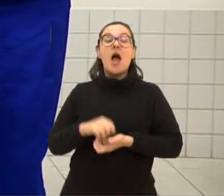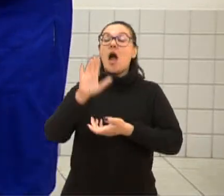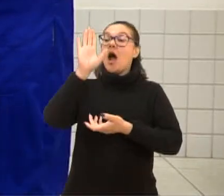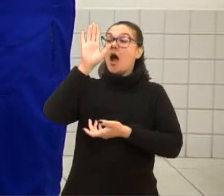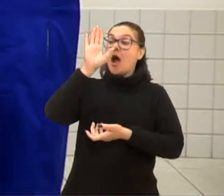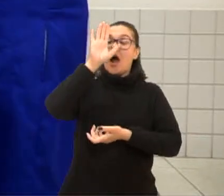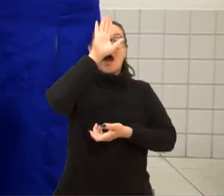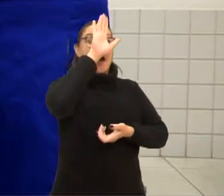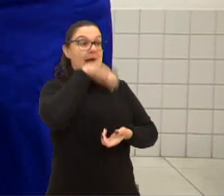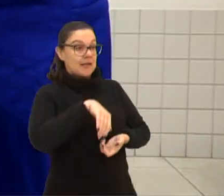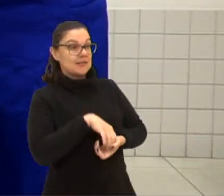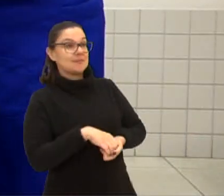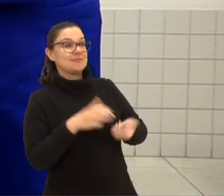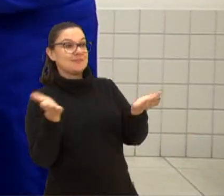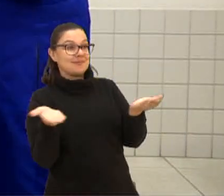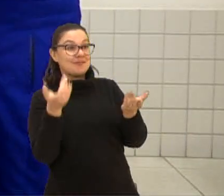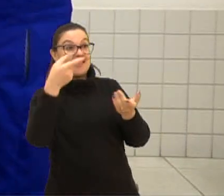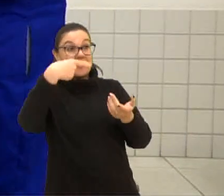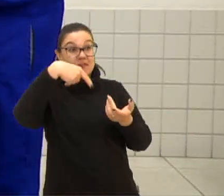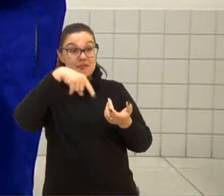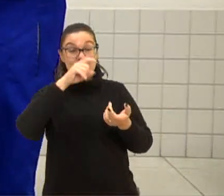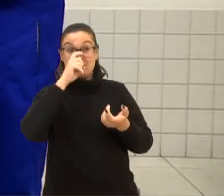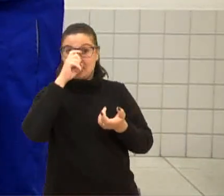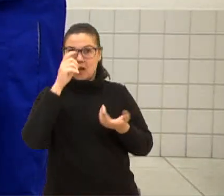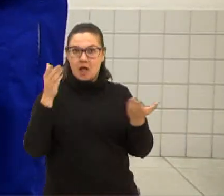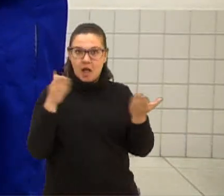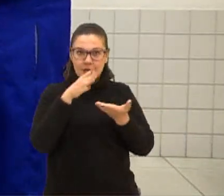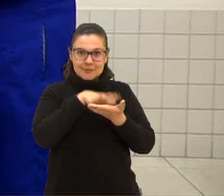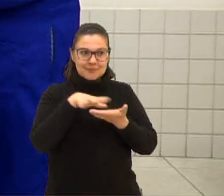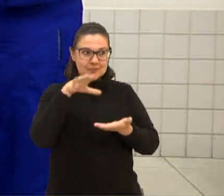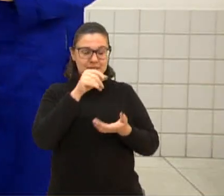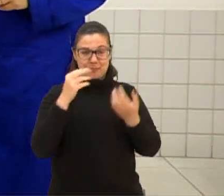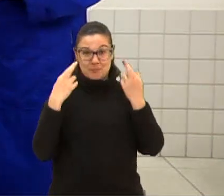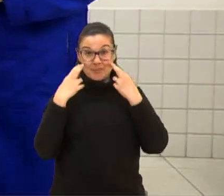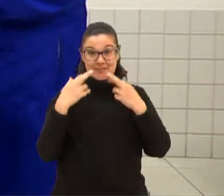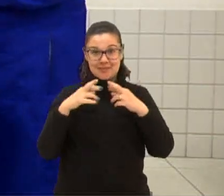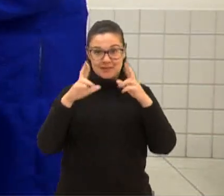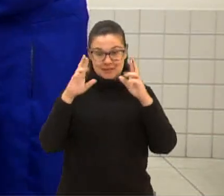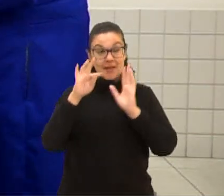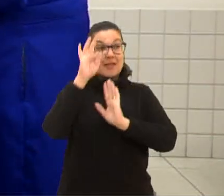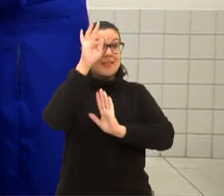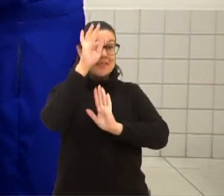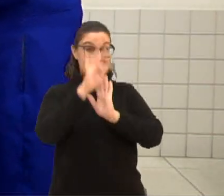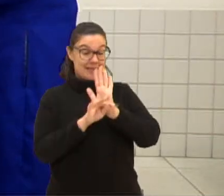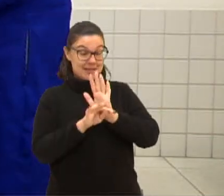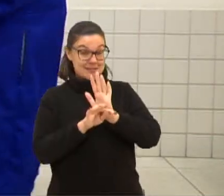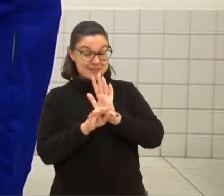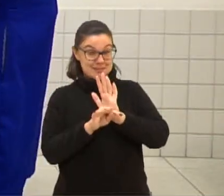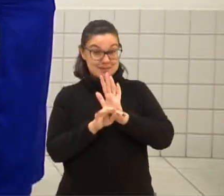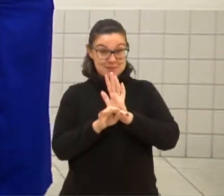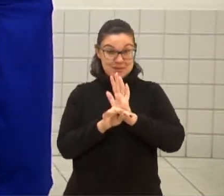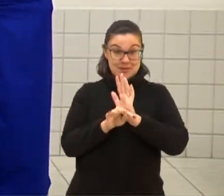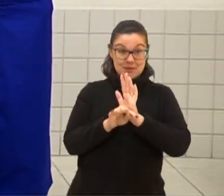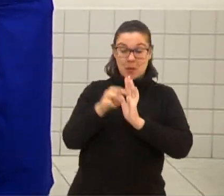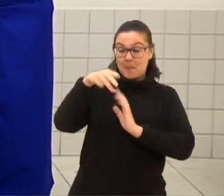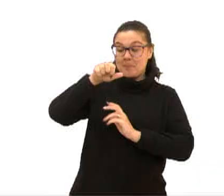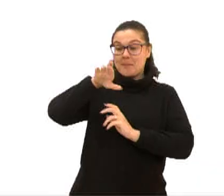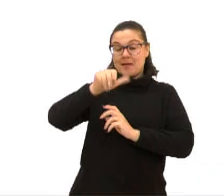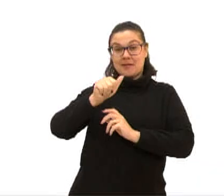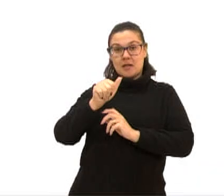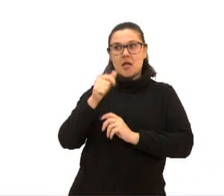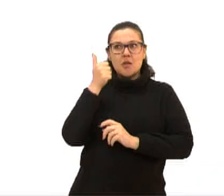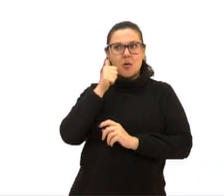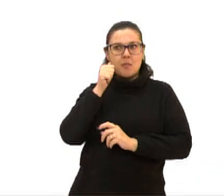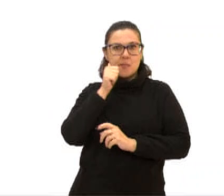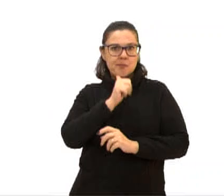Vamos lá, bora. Agora começa o nosso Pluft, o Fantasminha. Será que vai dar certo? Texto de Maria Clara Machado. Vamos lá. A senhora